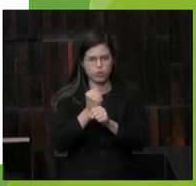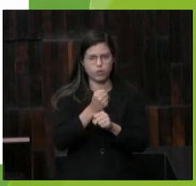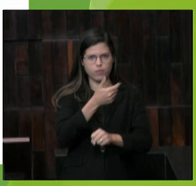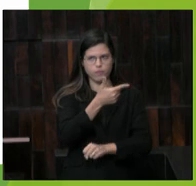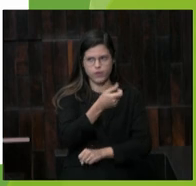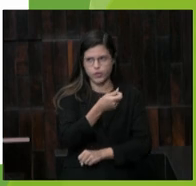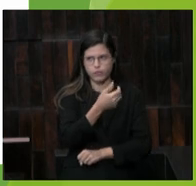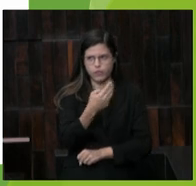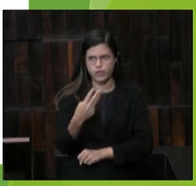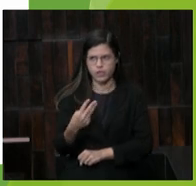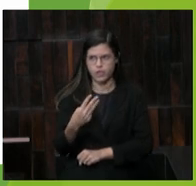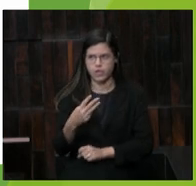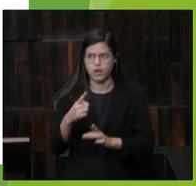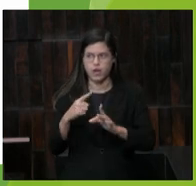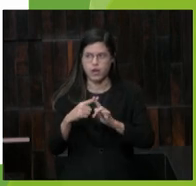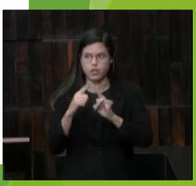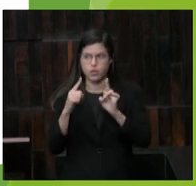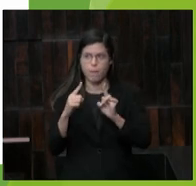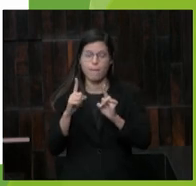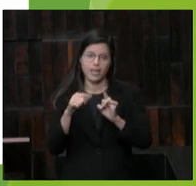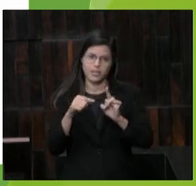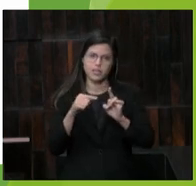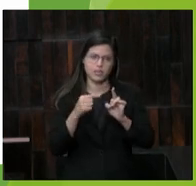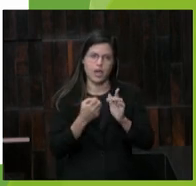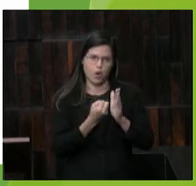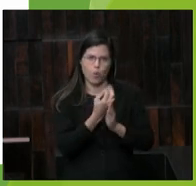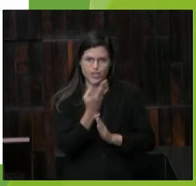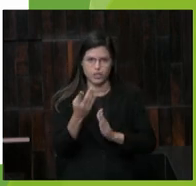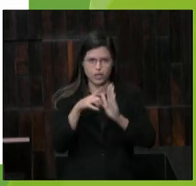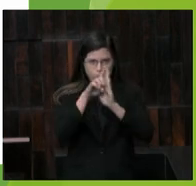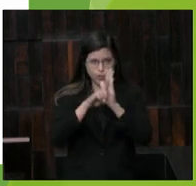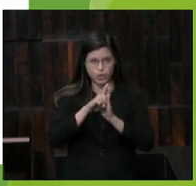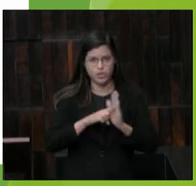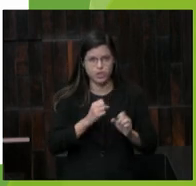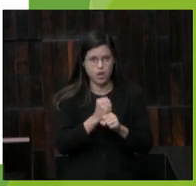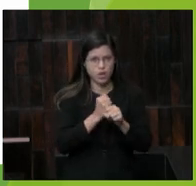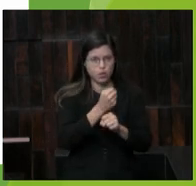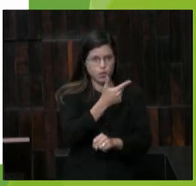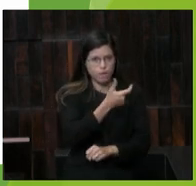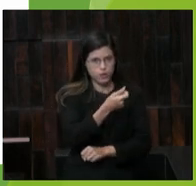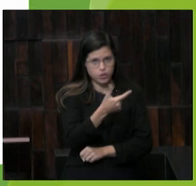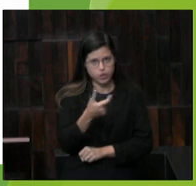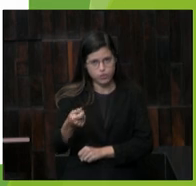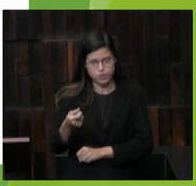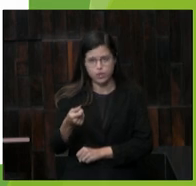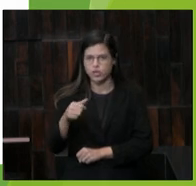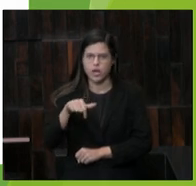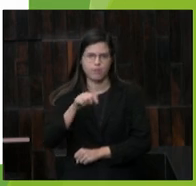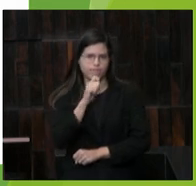na verdade, se refere aos números de 2020. A gente não tem esses números ainda do Brasil. Tá?